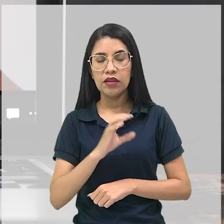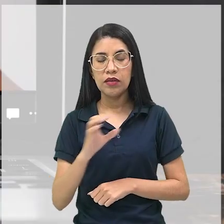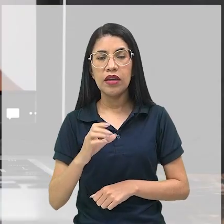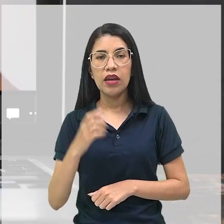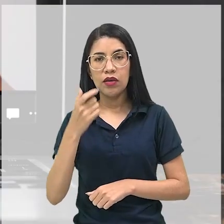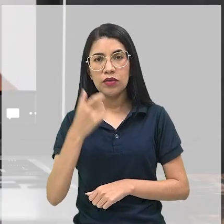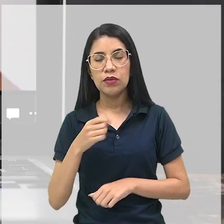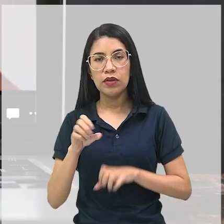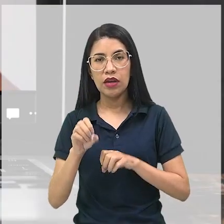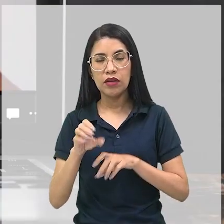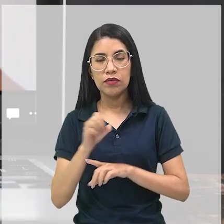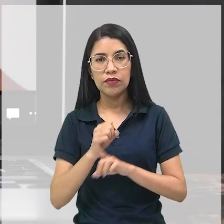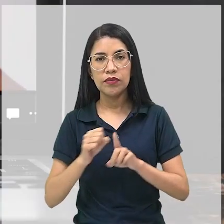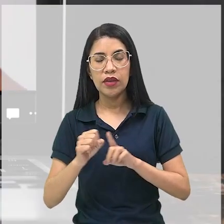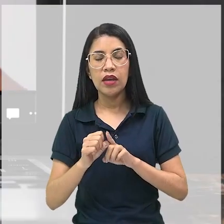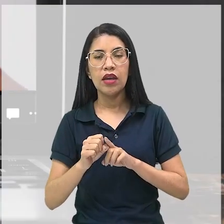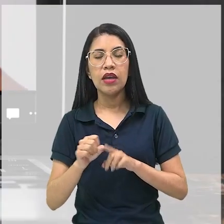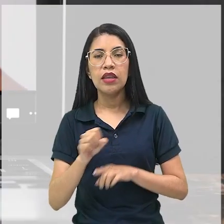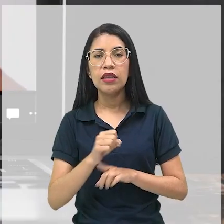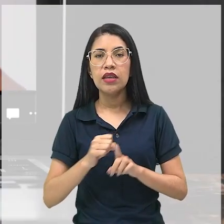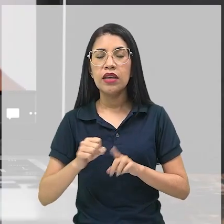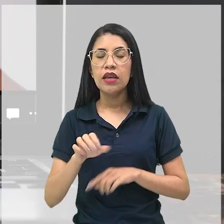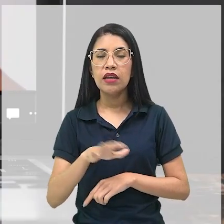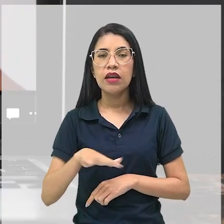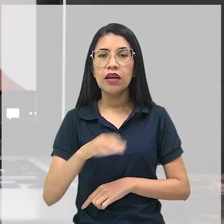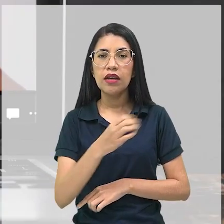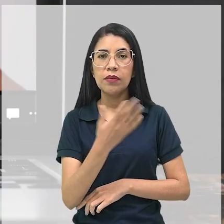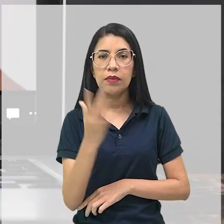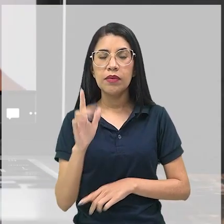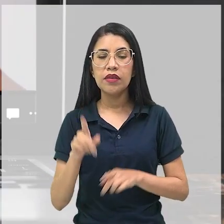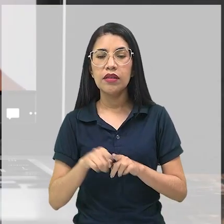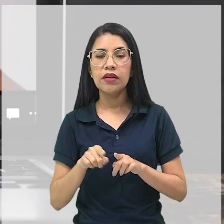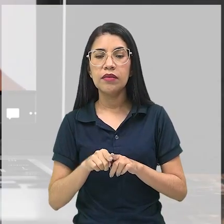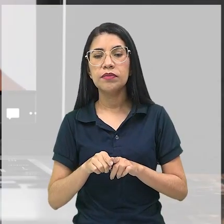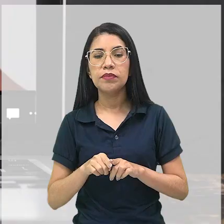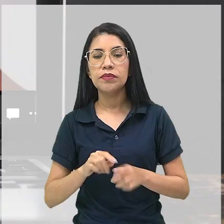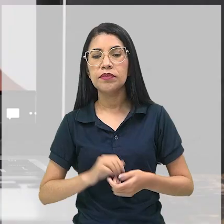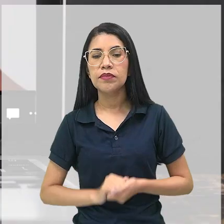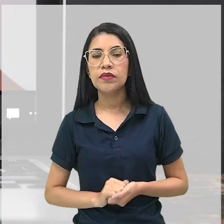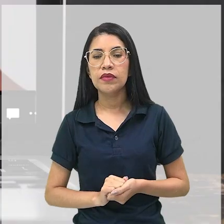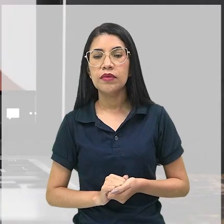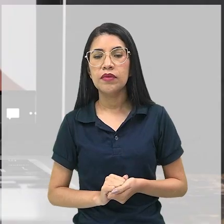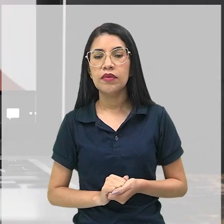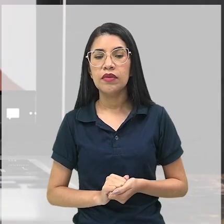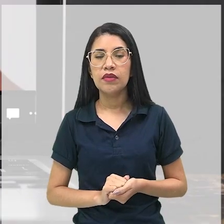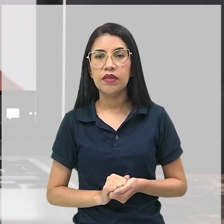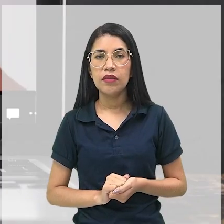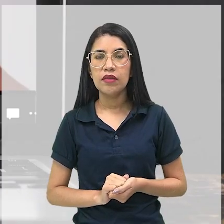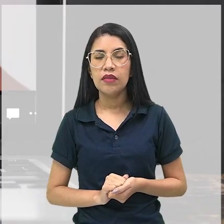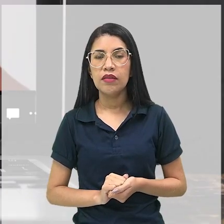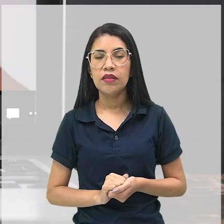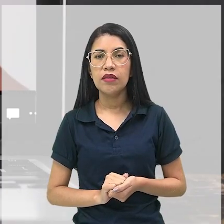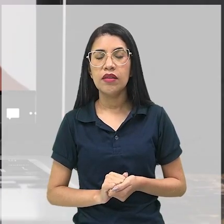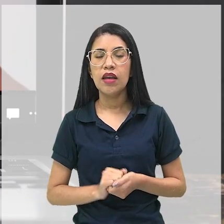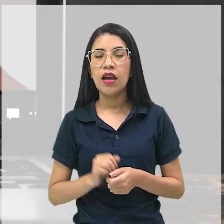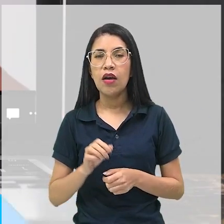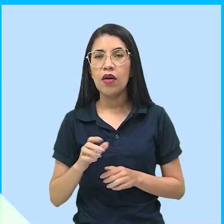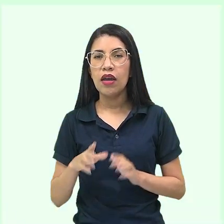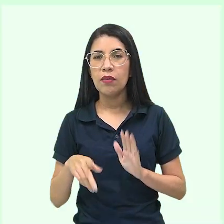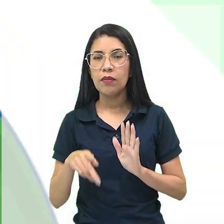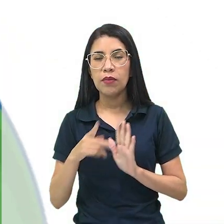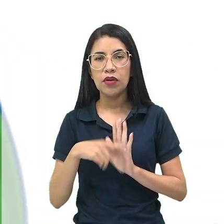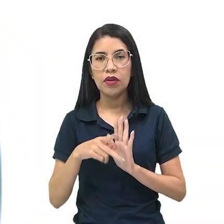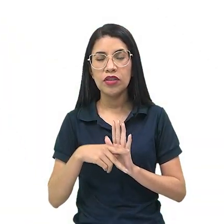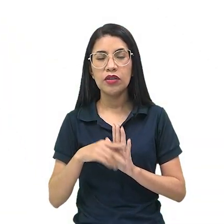social, socioambiental do SARES, Serviço Amazônico de Ação, Reflexão e Educação Socioambiental, uma obra dos jesuítas.